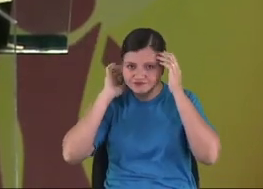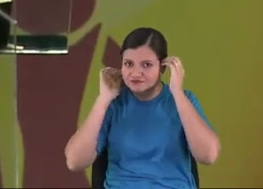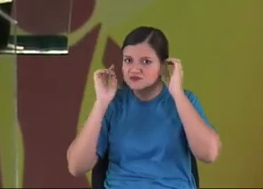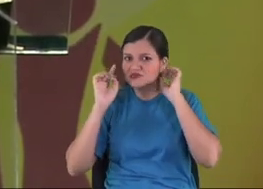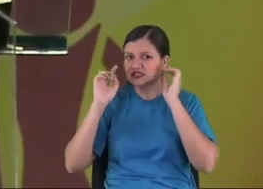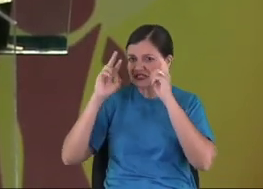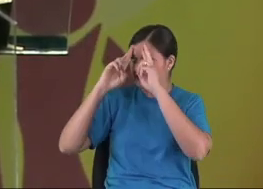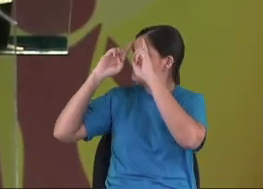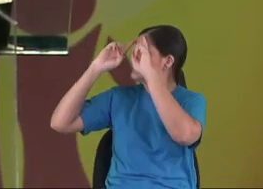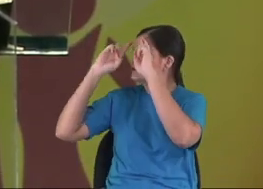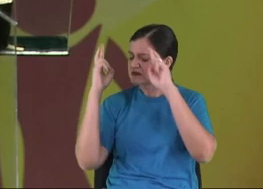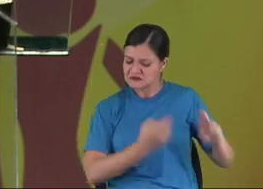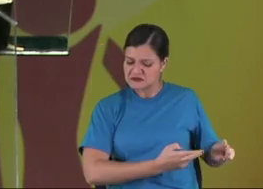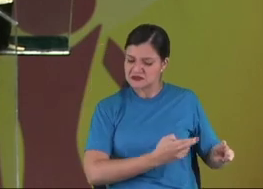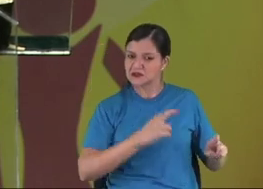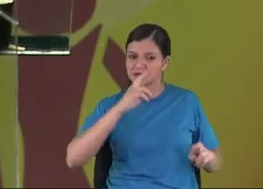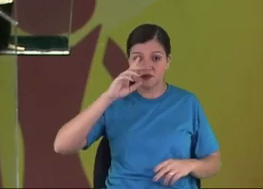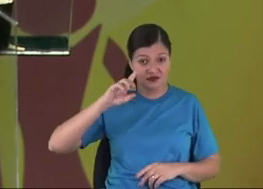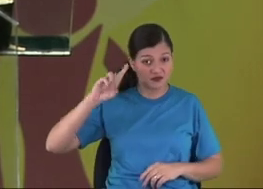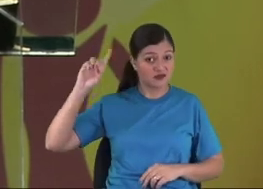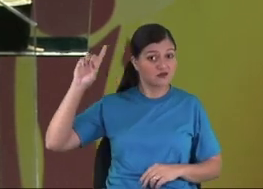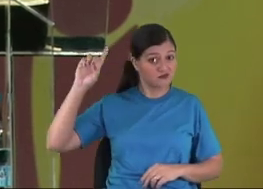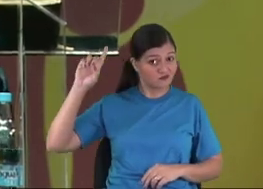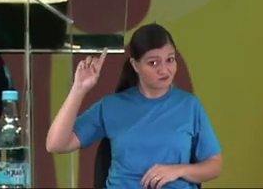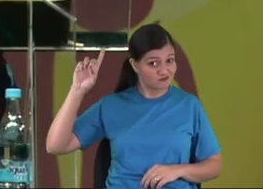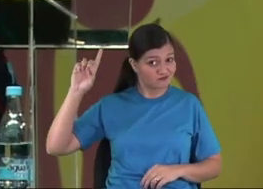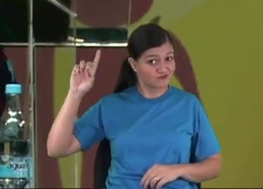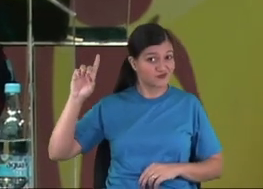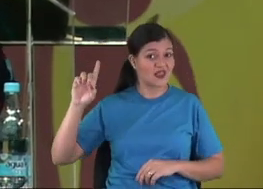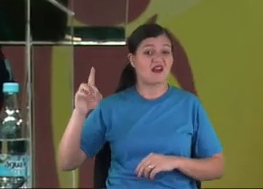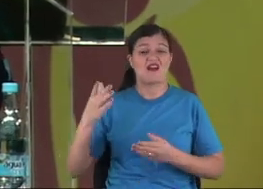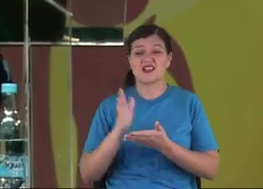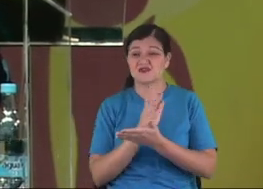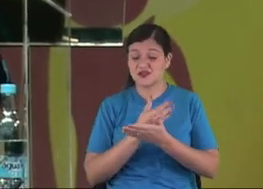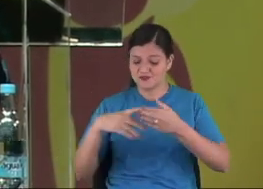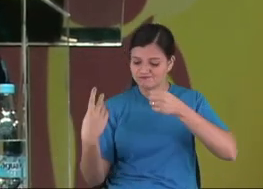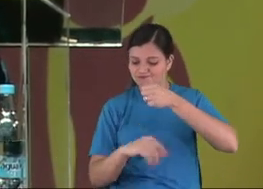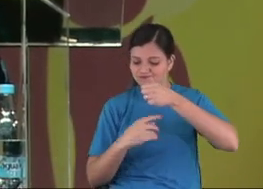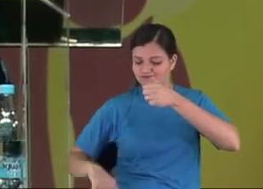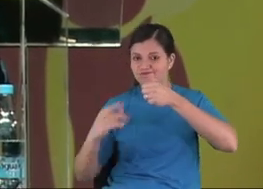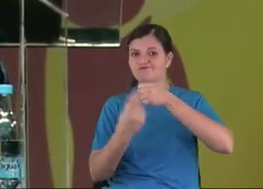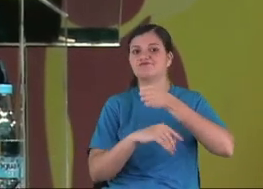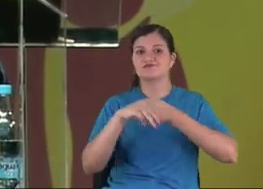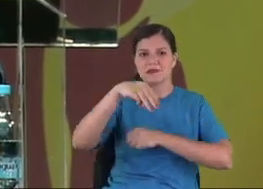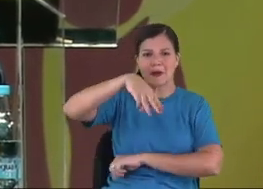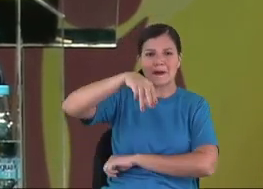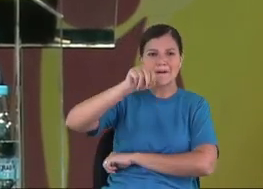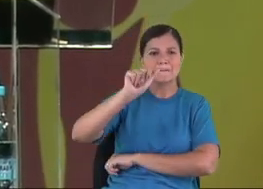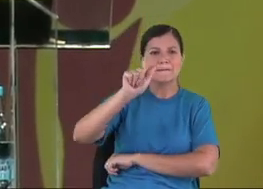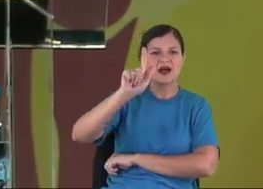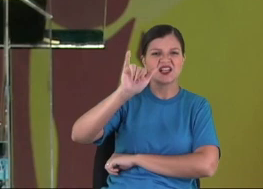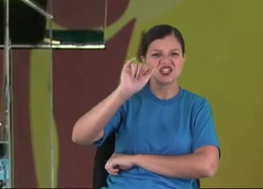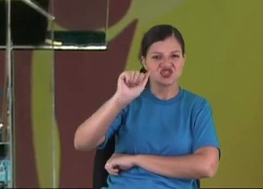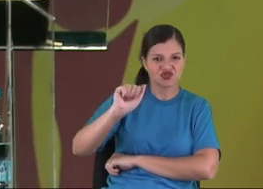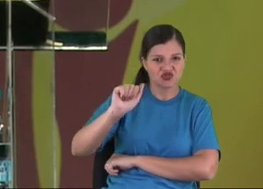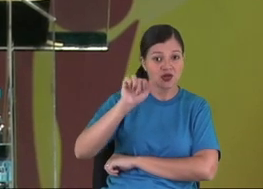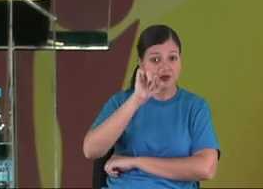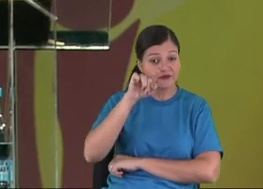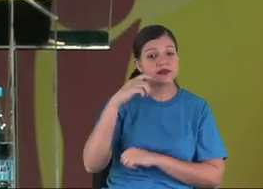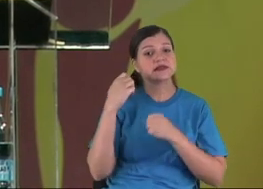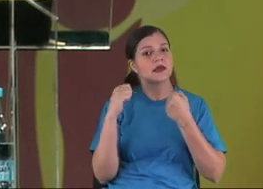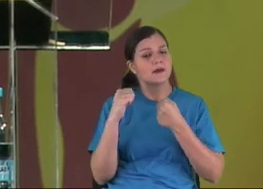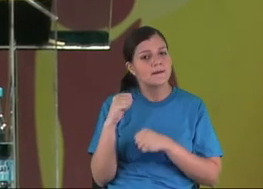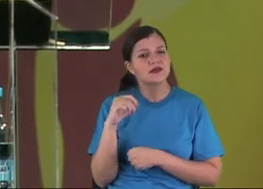Deus, né? De magia. Você tem que conhecer, você tem que saber